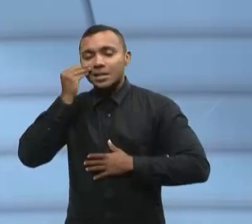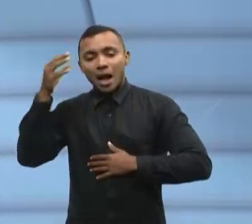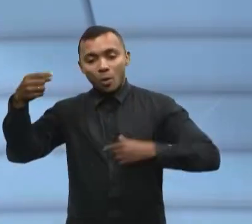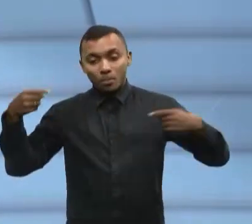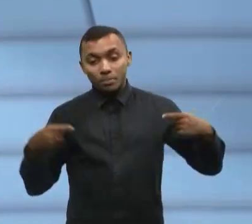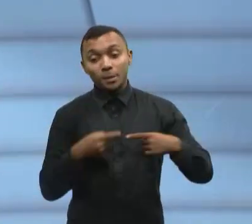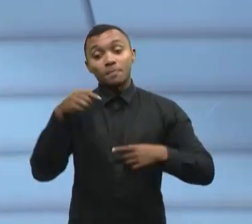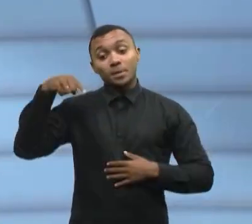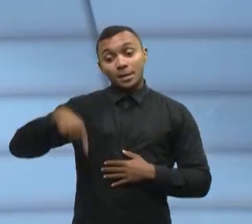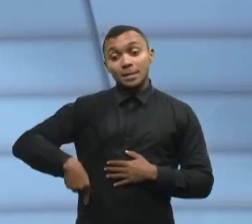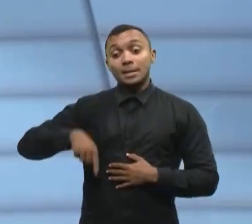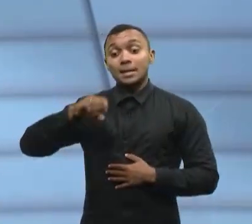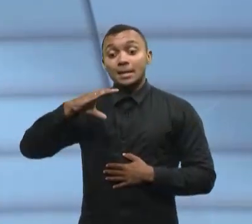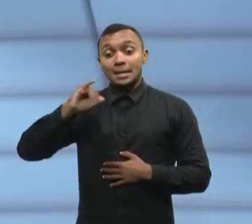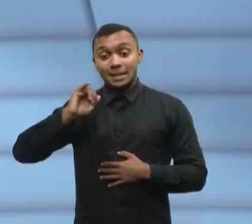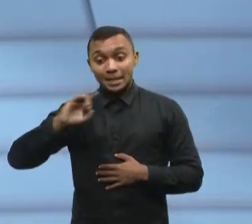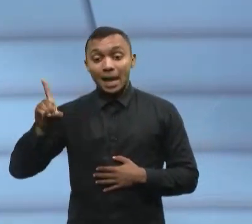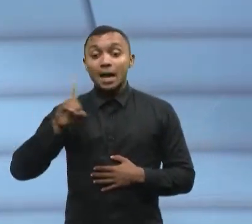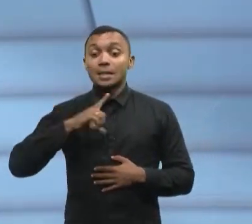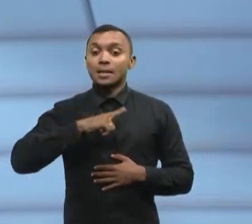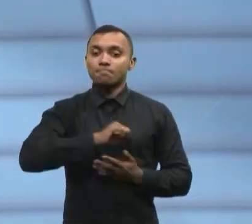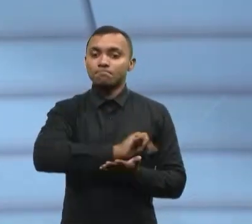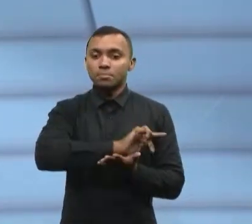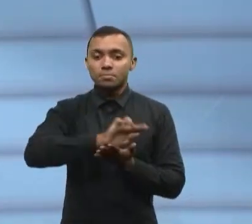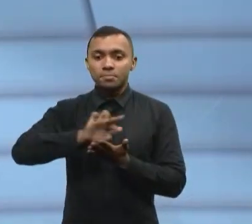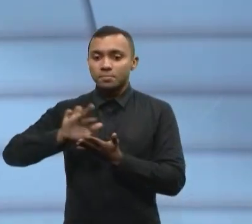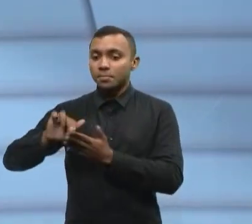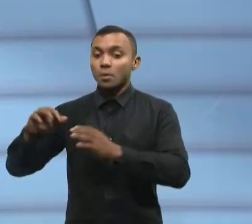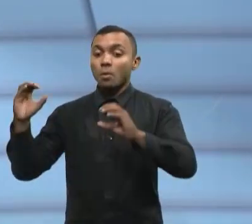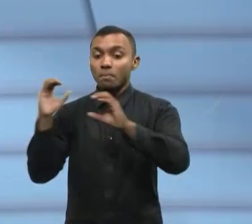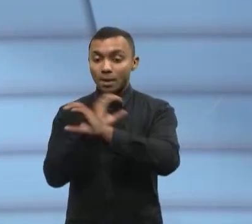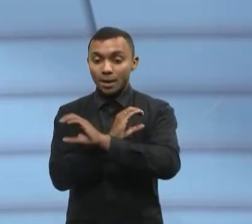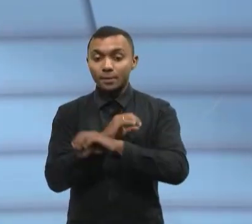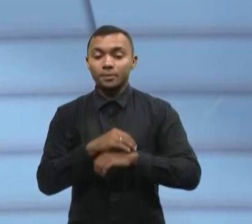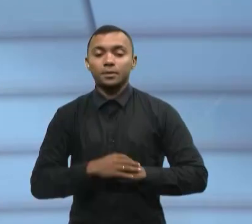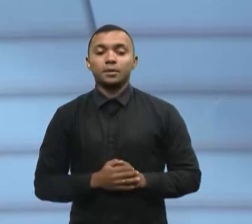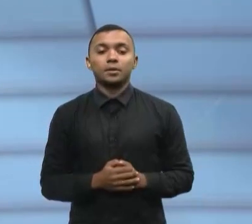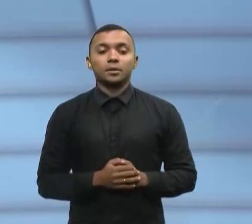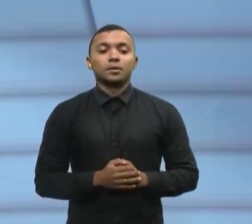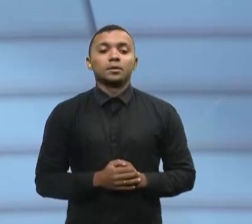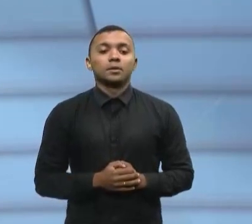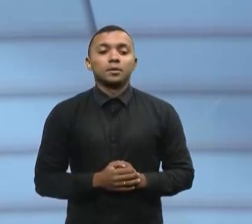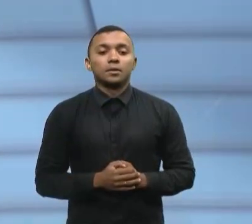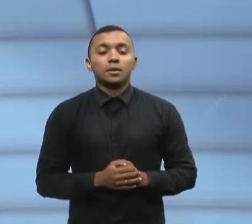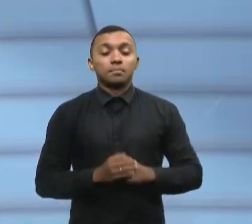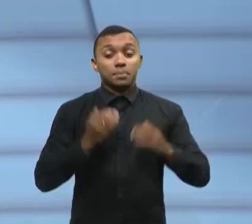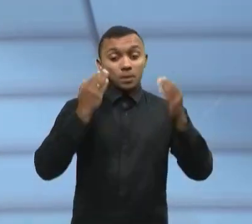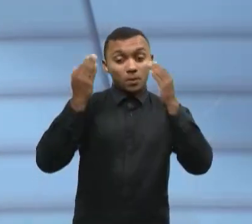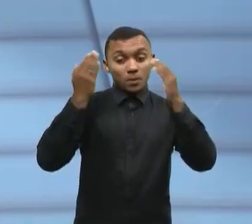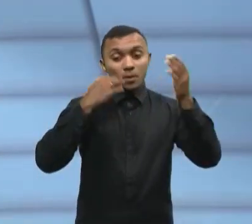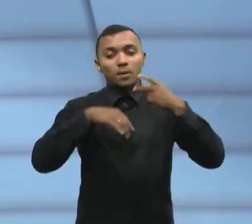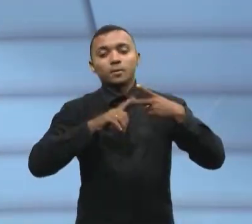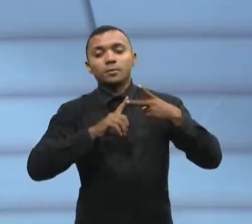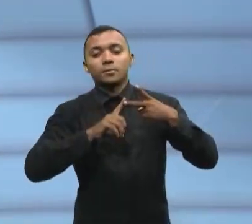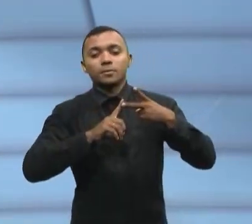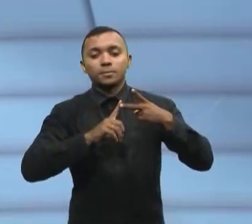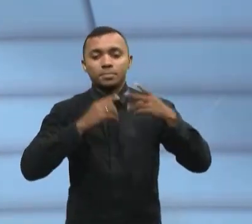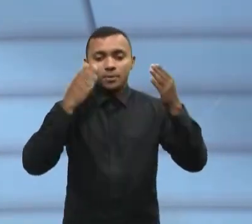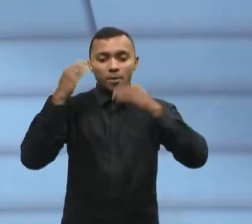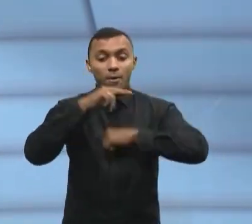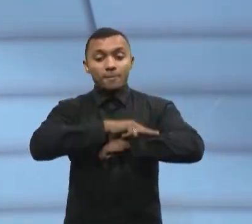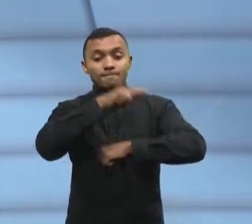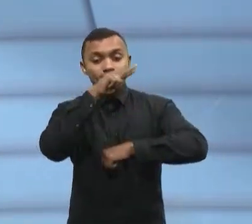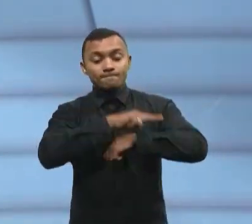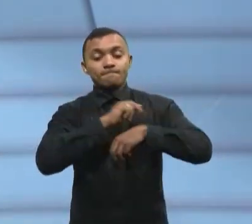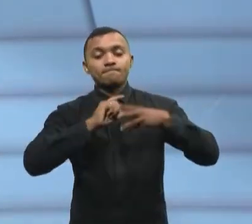muito completo quanto a tratamento, né? Então, nós temos neuropediatra, pediatra, psiquiatra,